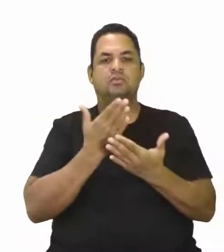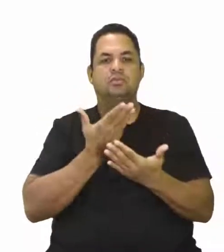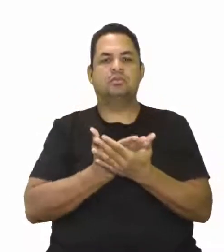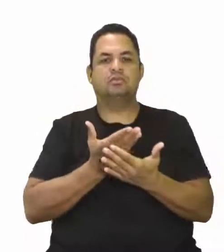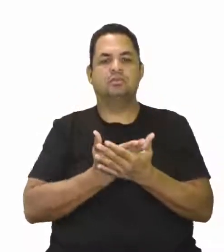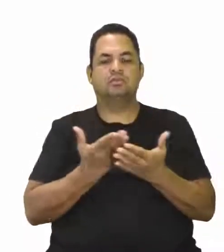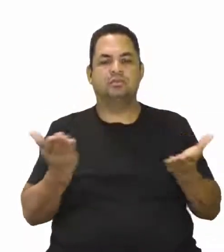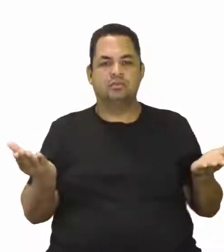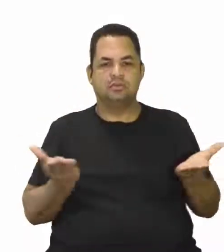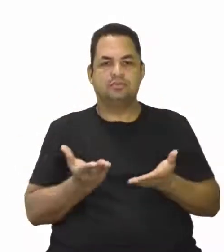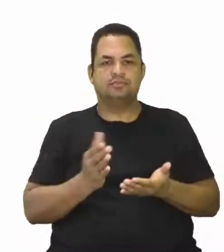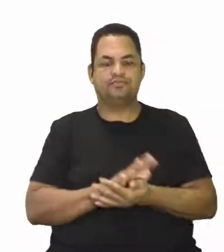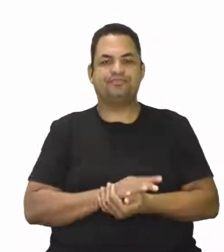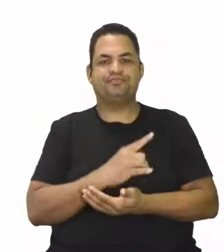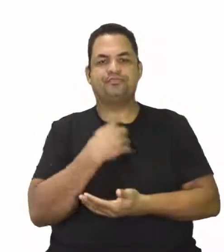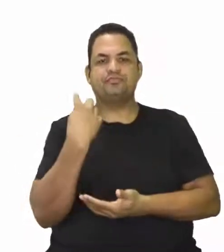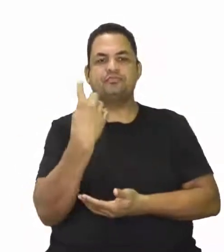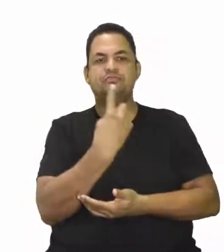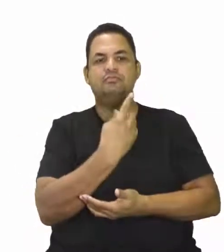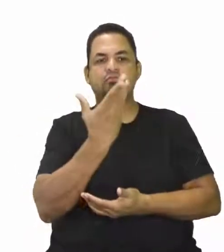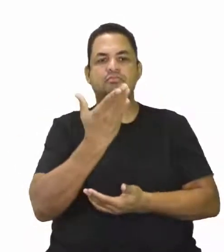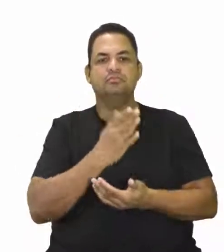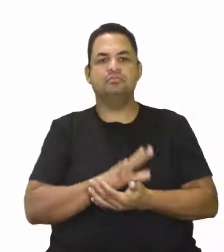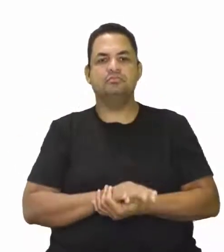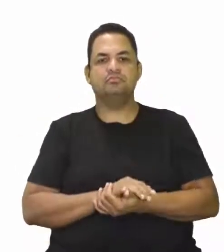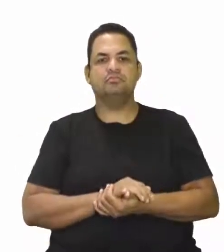de hoje, nós vamos trabalhar as